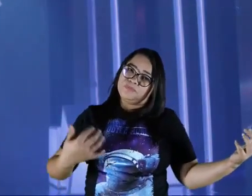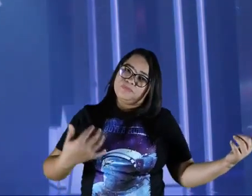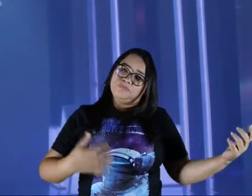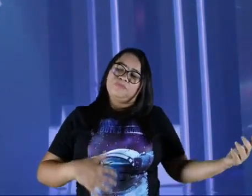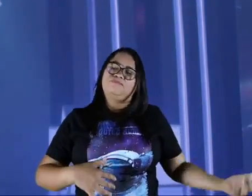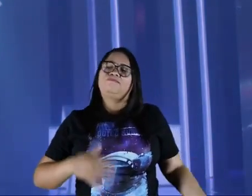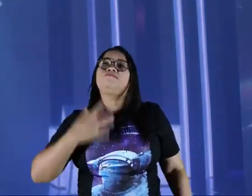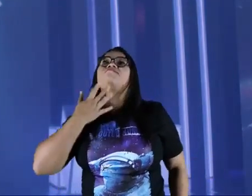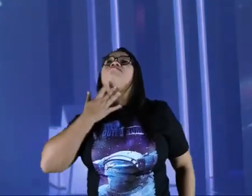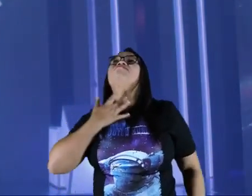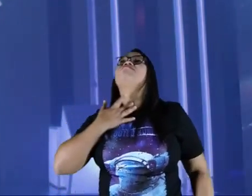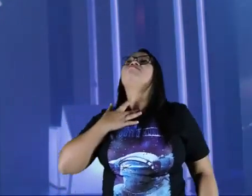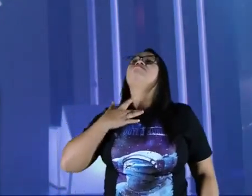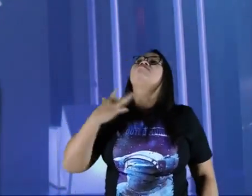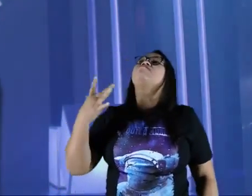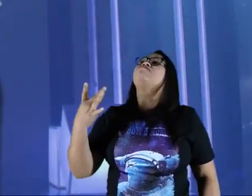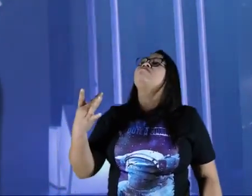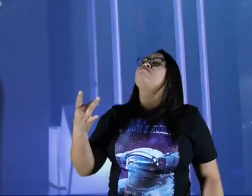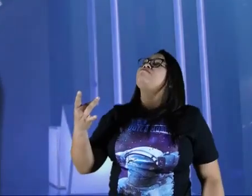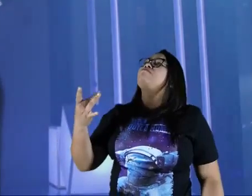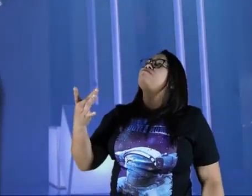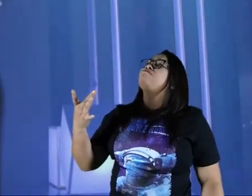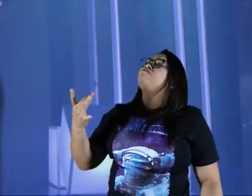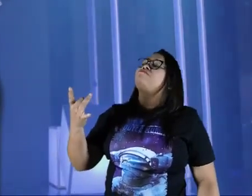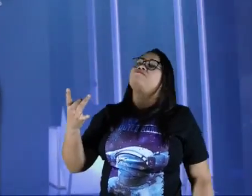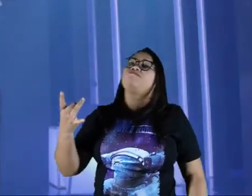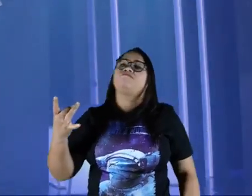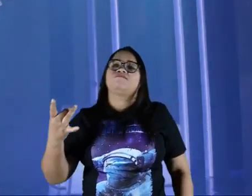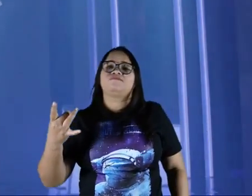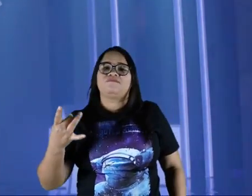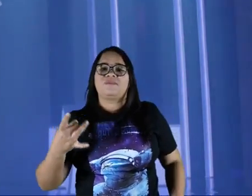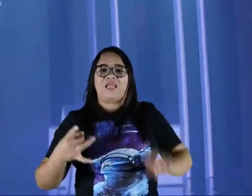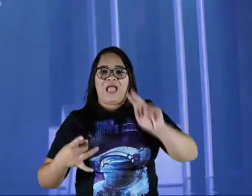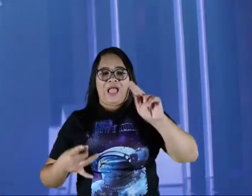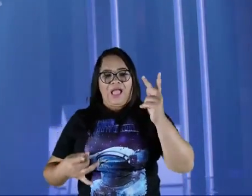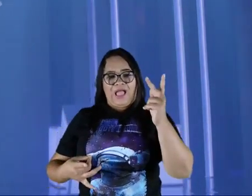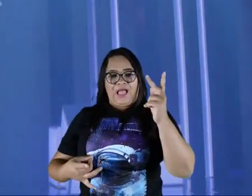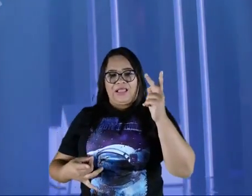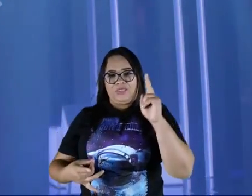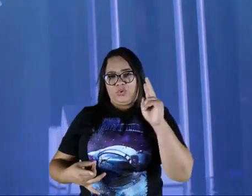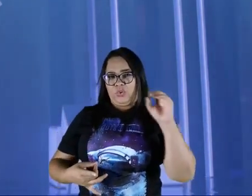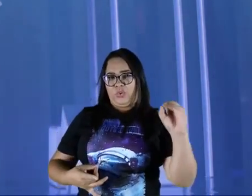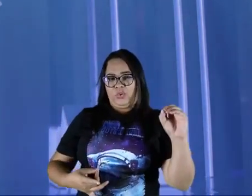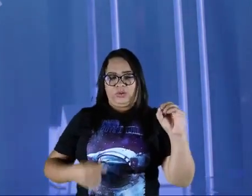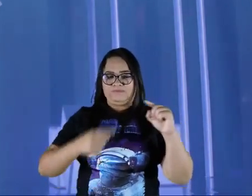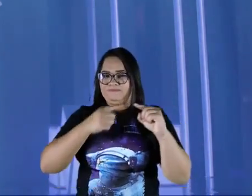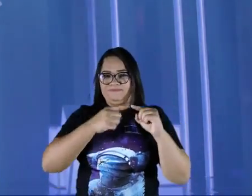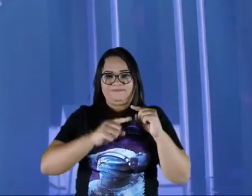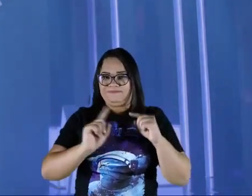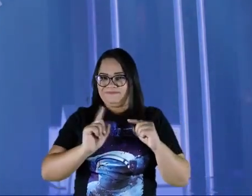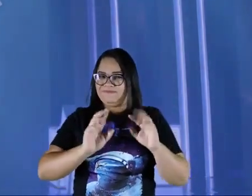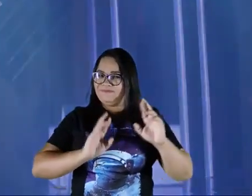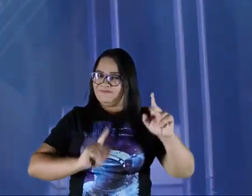Minha sede não é de H2O, nem um